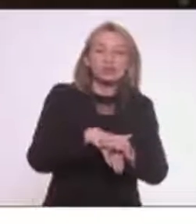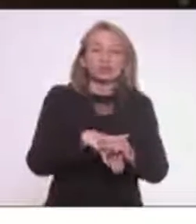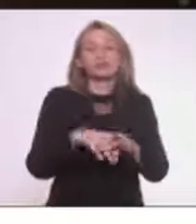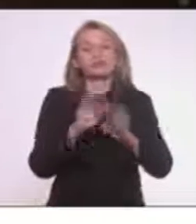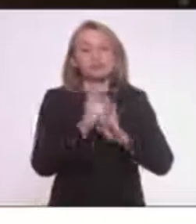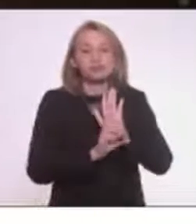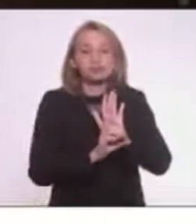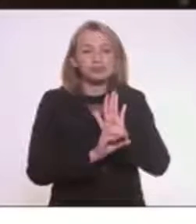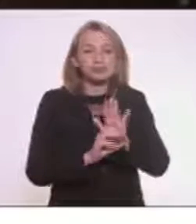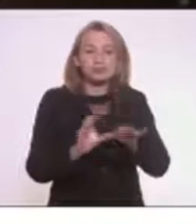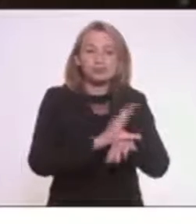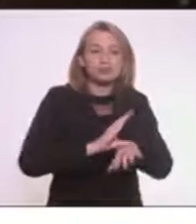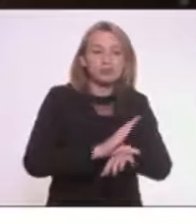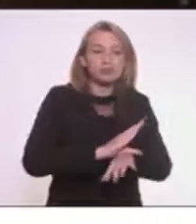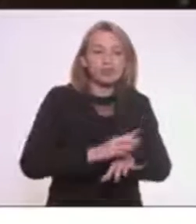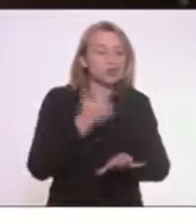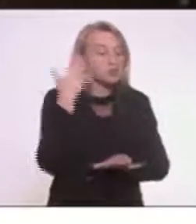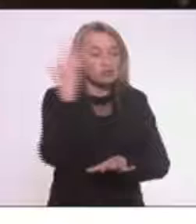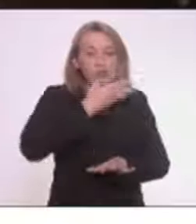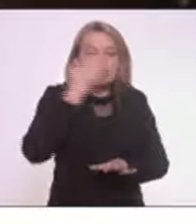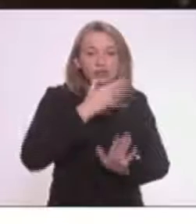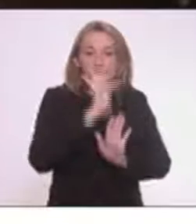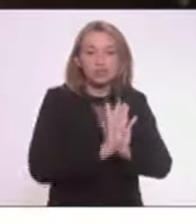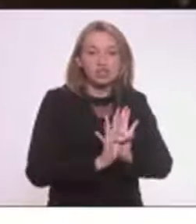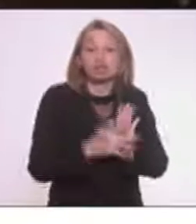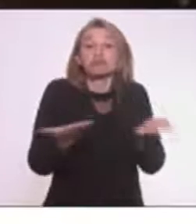ninguém sabe qual é o texto.